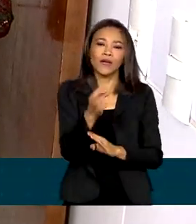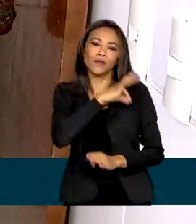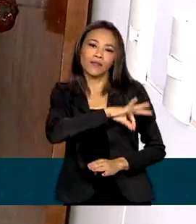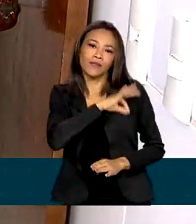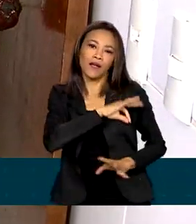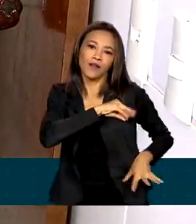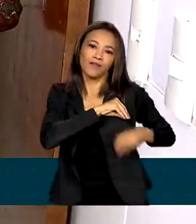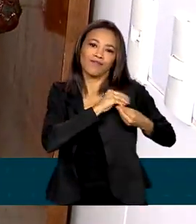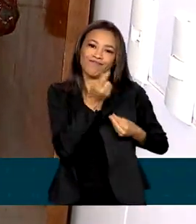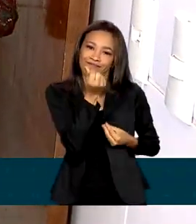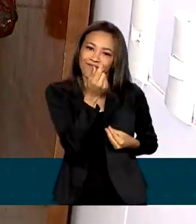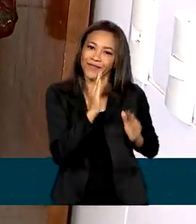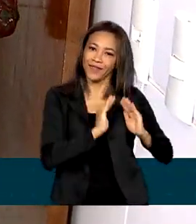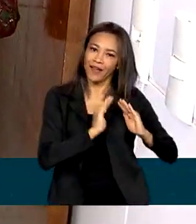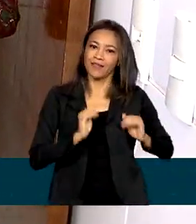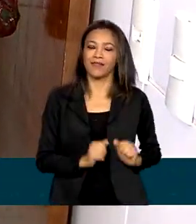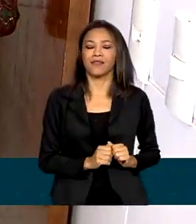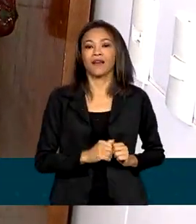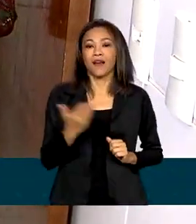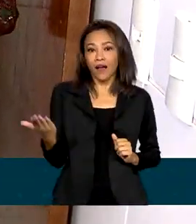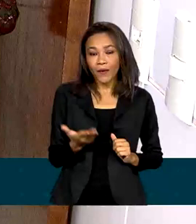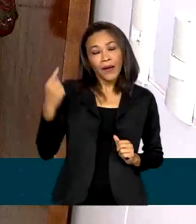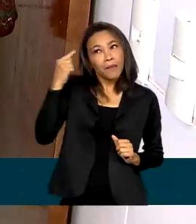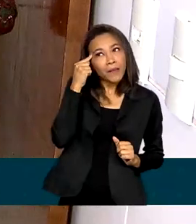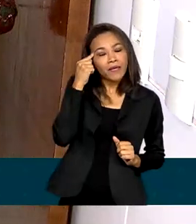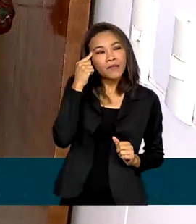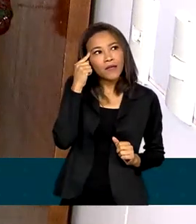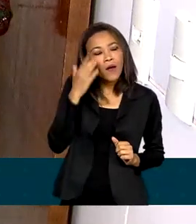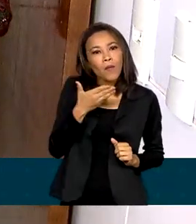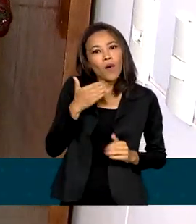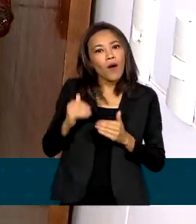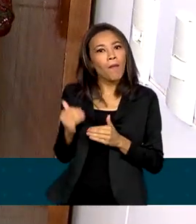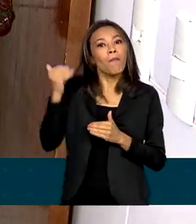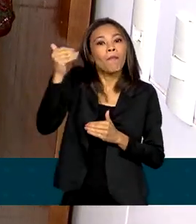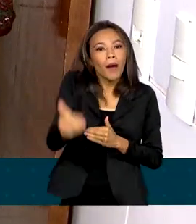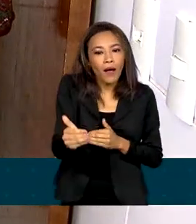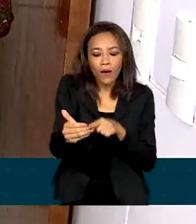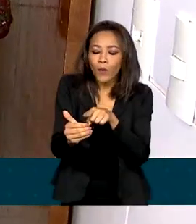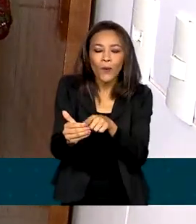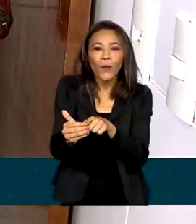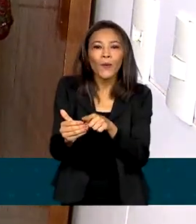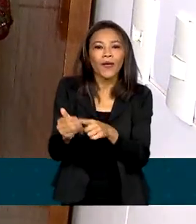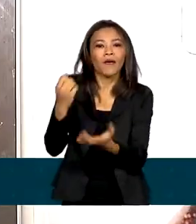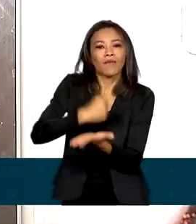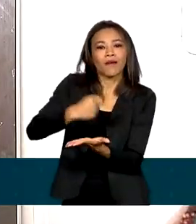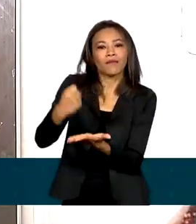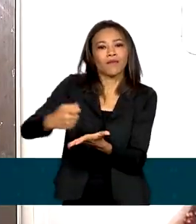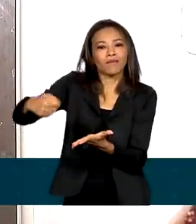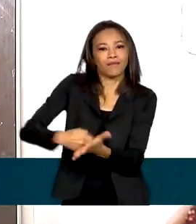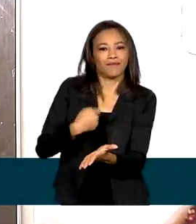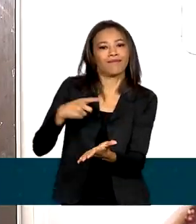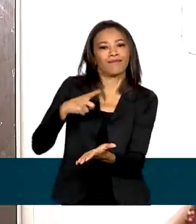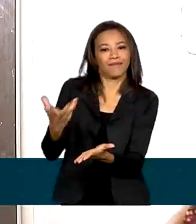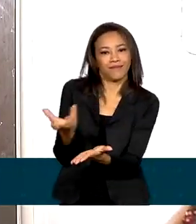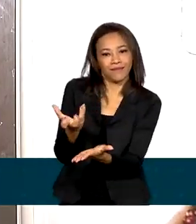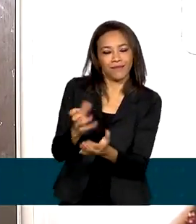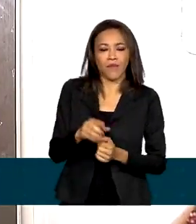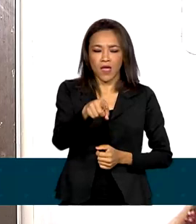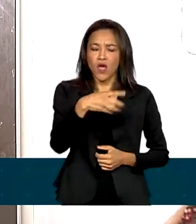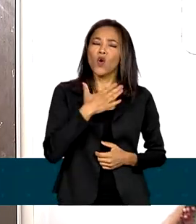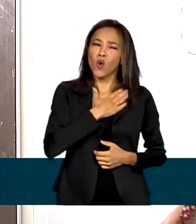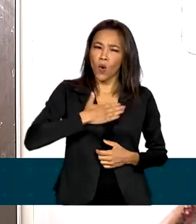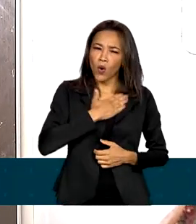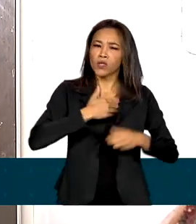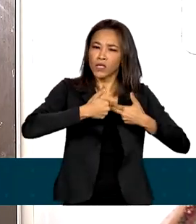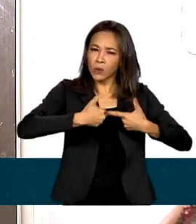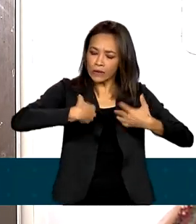familiar. Agora, ela já pensa em dar o próximo passo, a formalização. Gosto também das coisas bem certinha